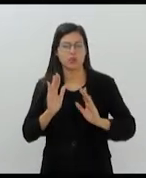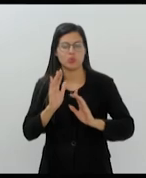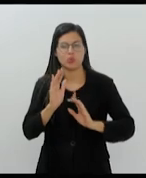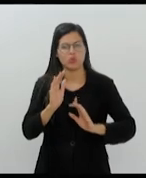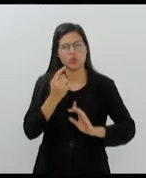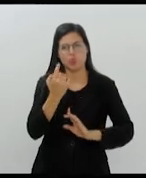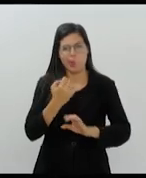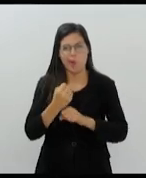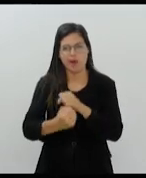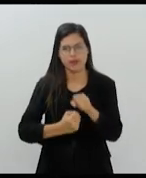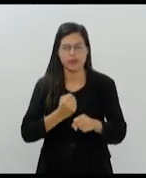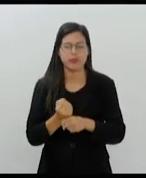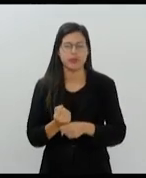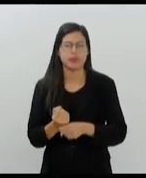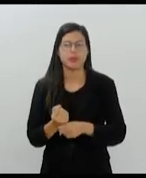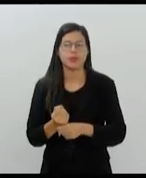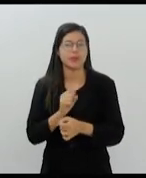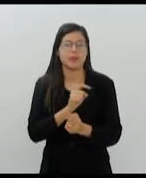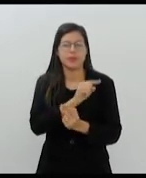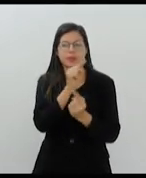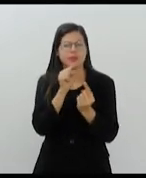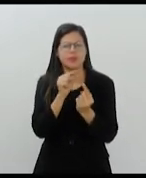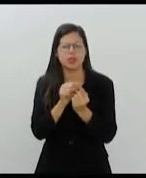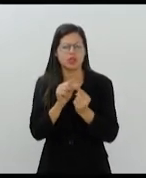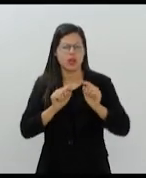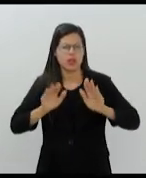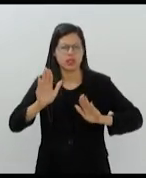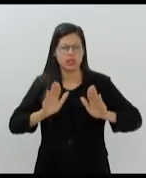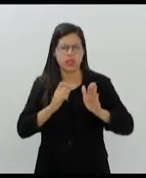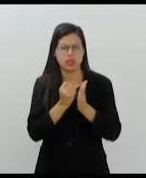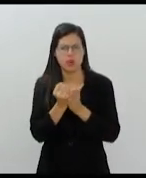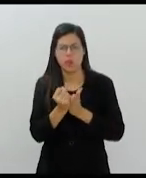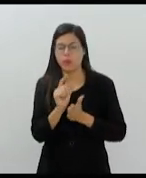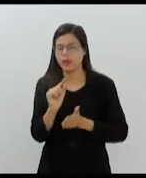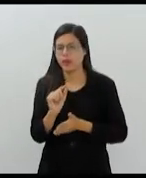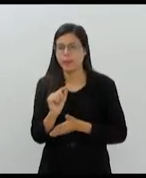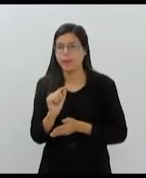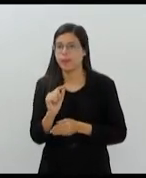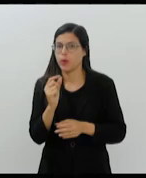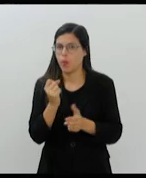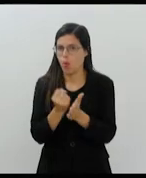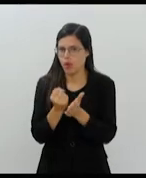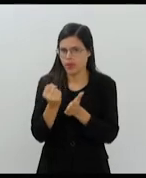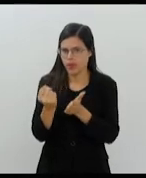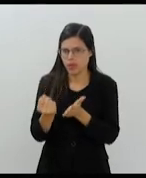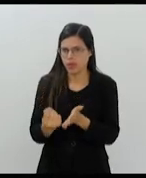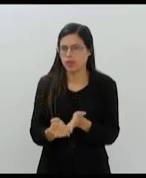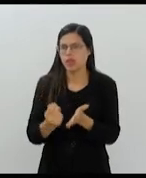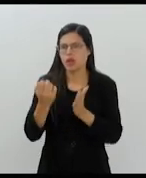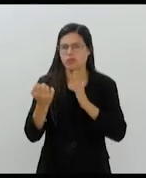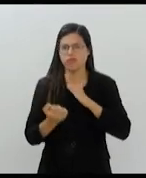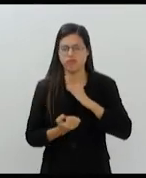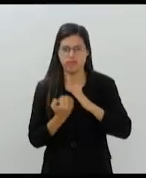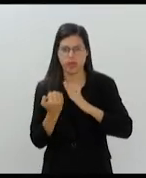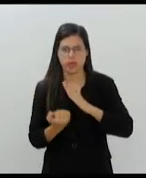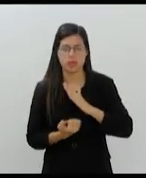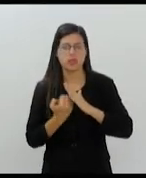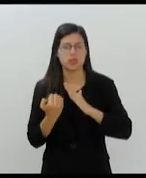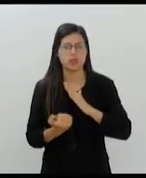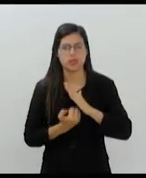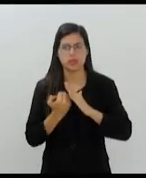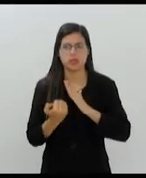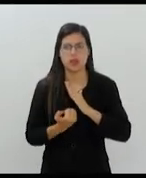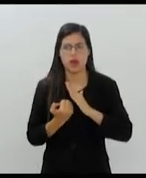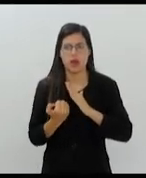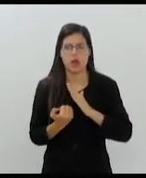meses. O objetivo dessa licitação é contratar uma empresa para